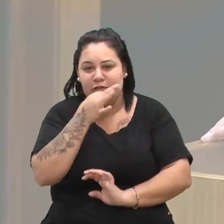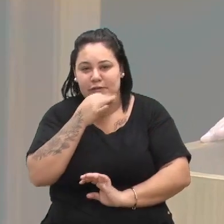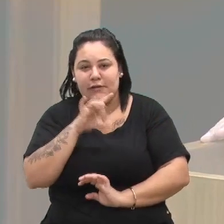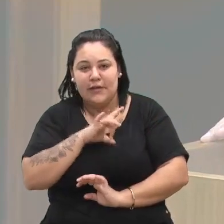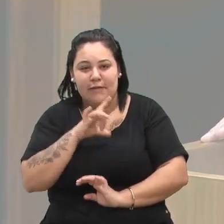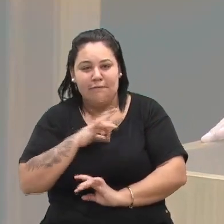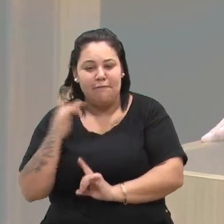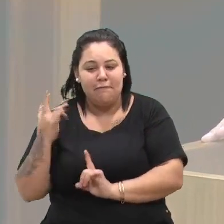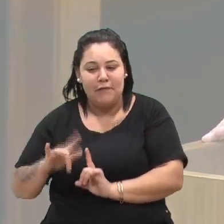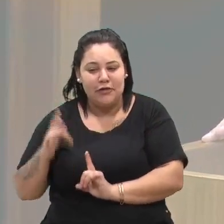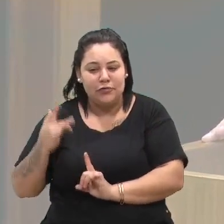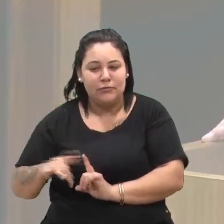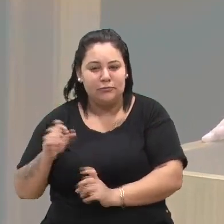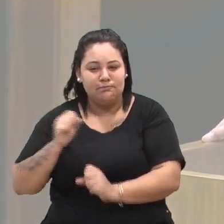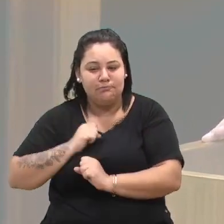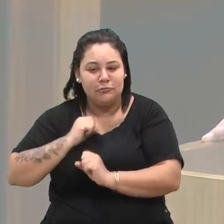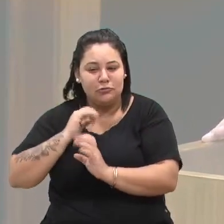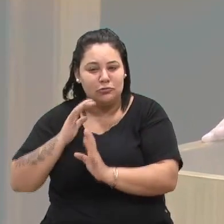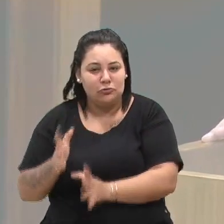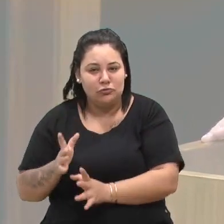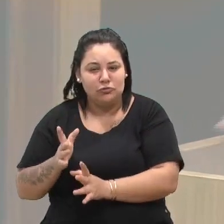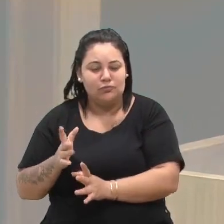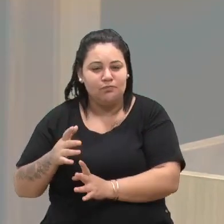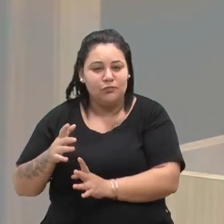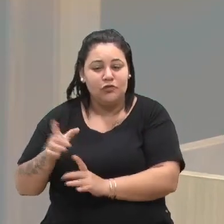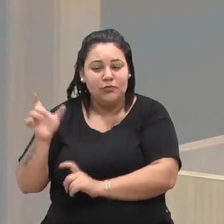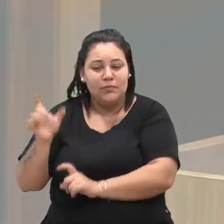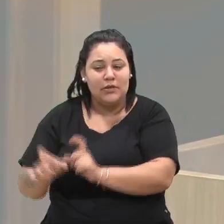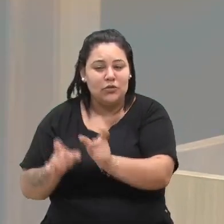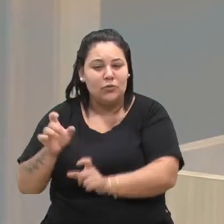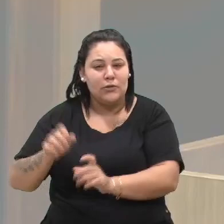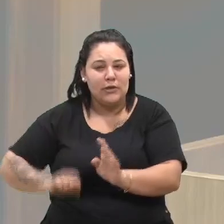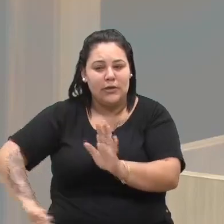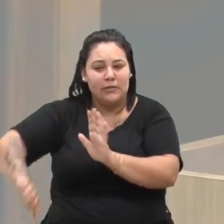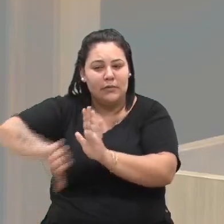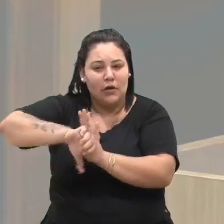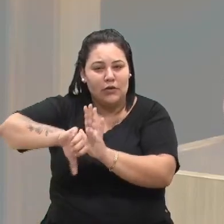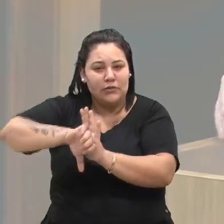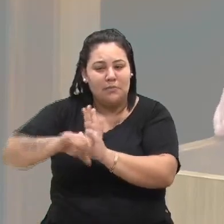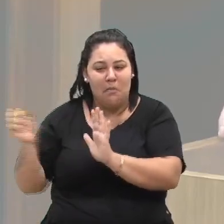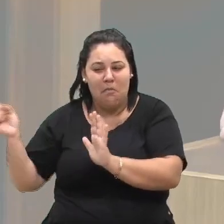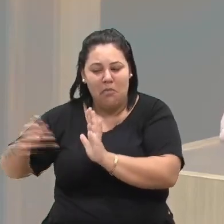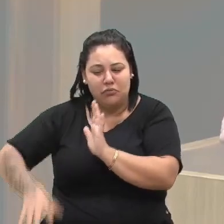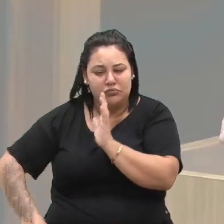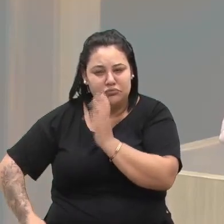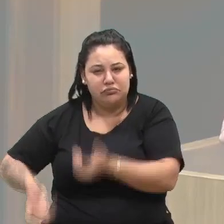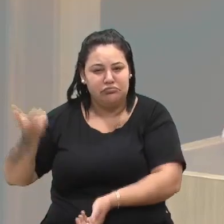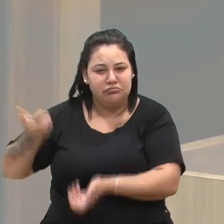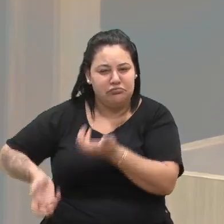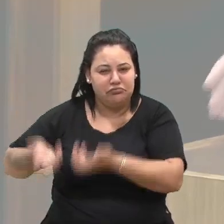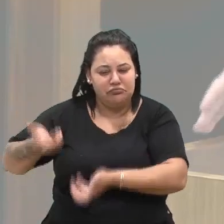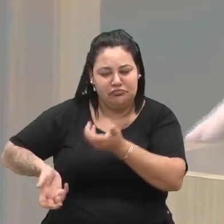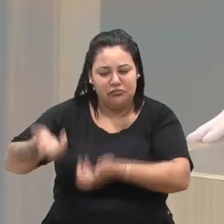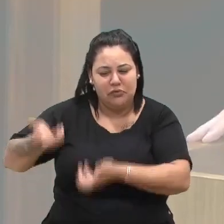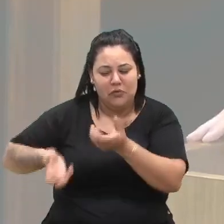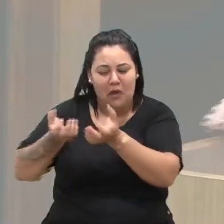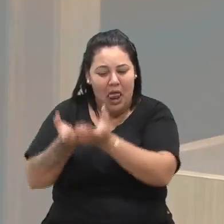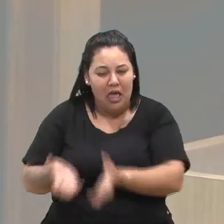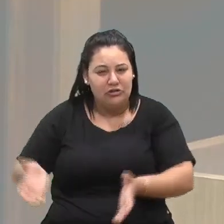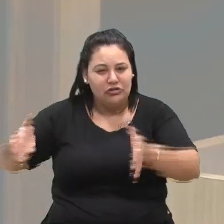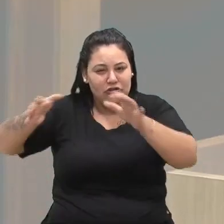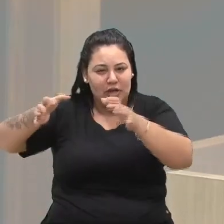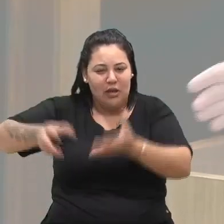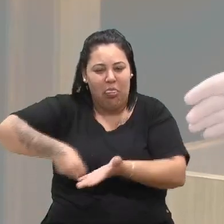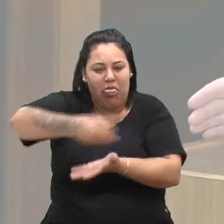vítima aqui de ações de vândalos que acabavam incendiando lixeiras,